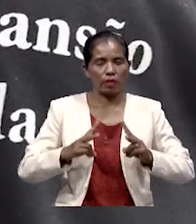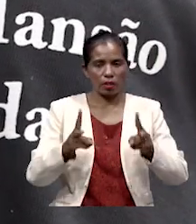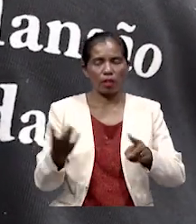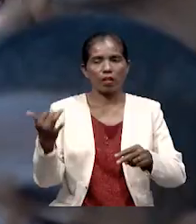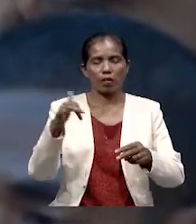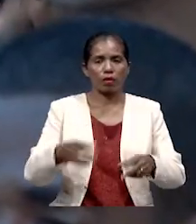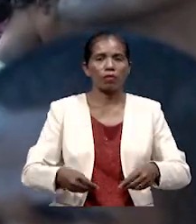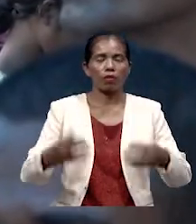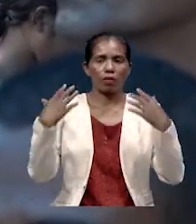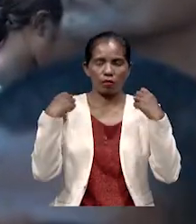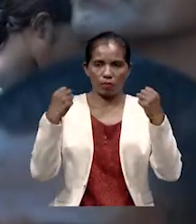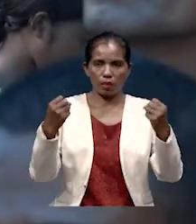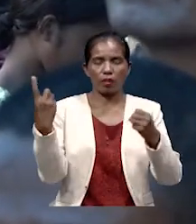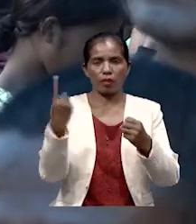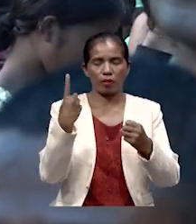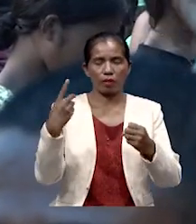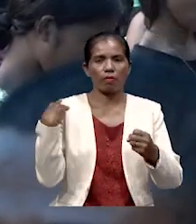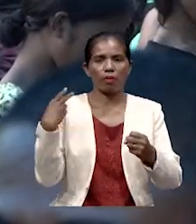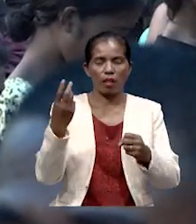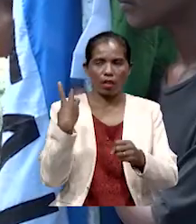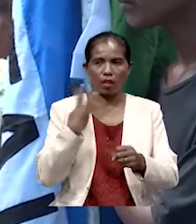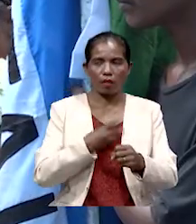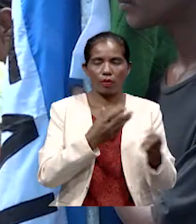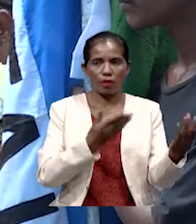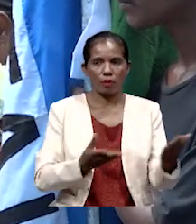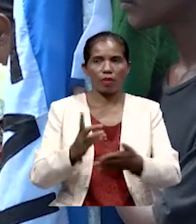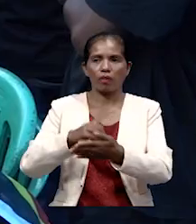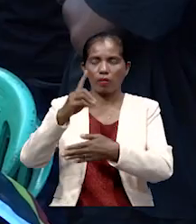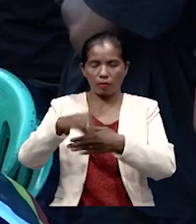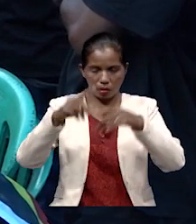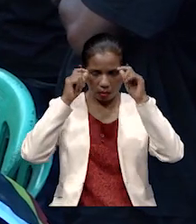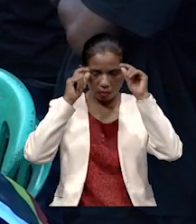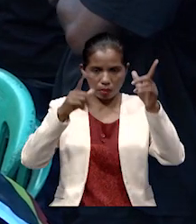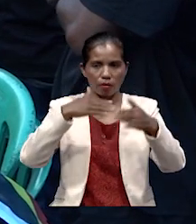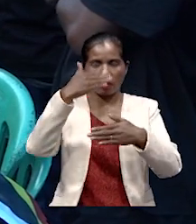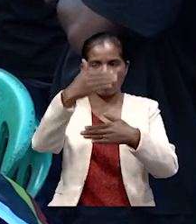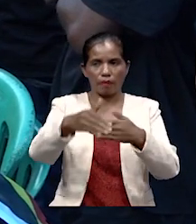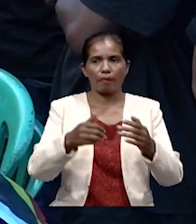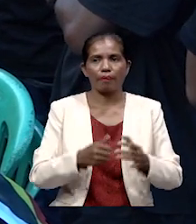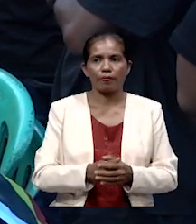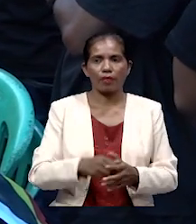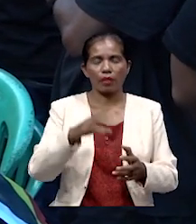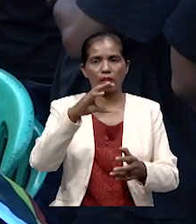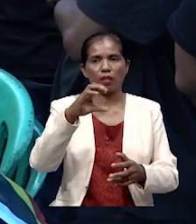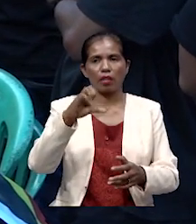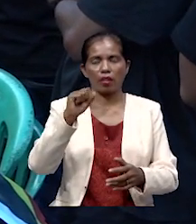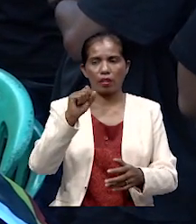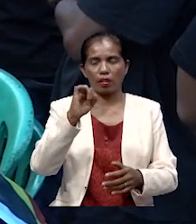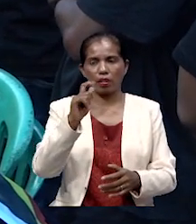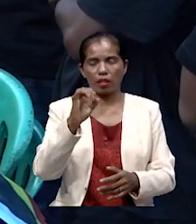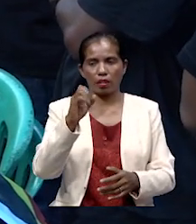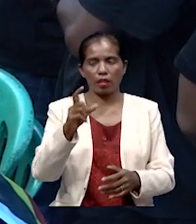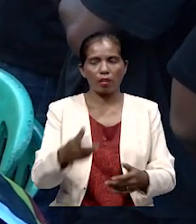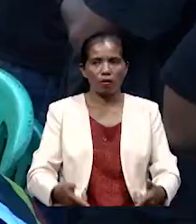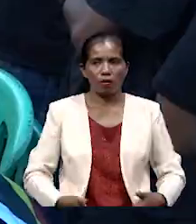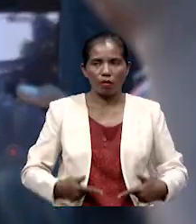Fo kibit na fatin. Fo forza na fatin ami. Para lori desenvolvimento Timor Paulo. Saudoso Celestino Amaral Kalemorai